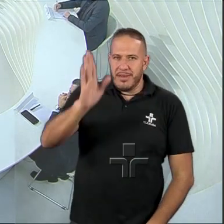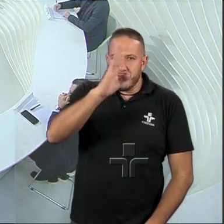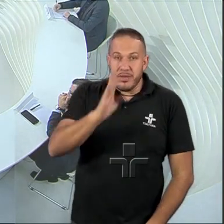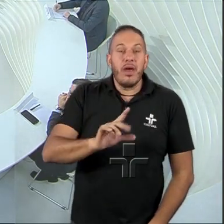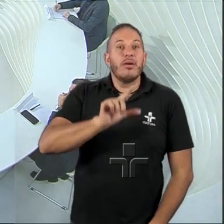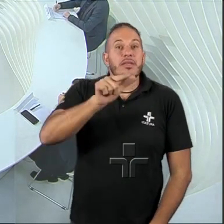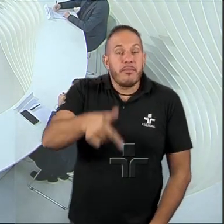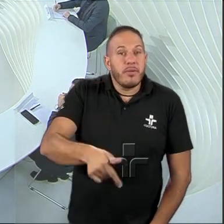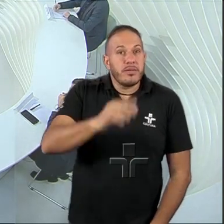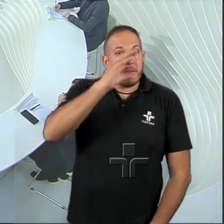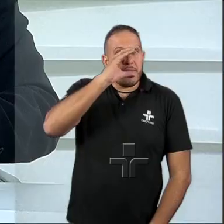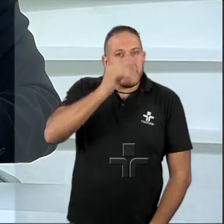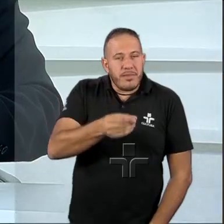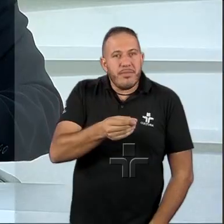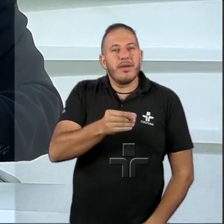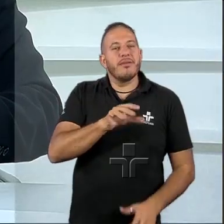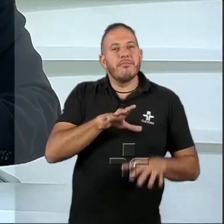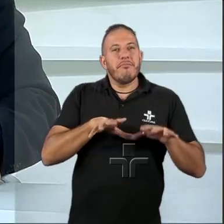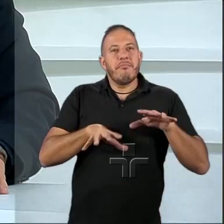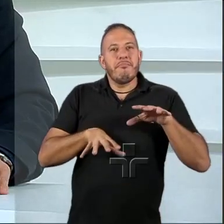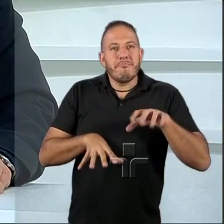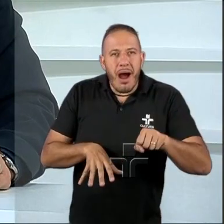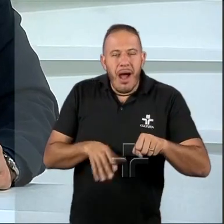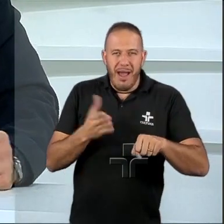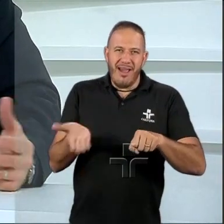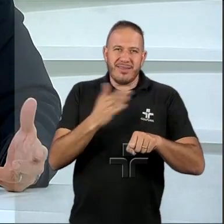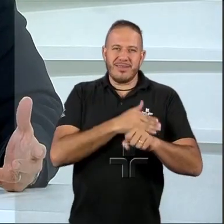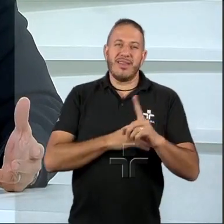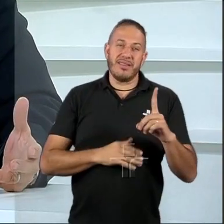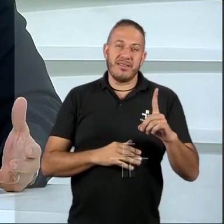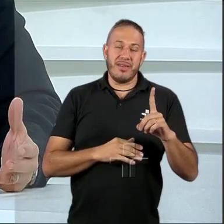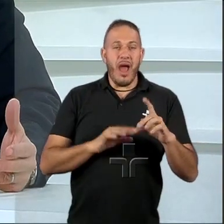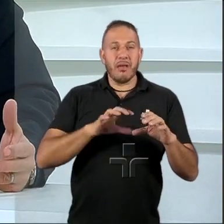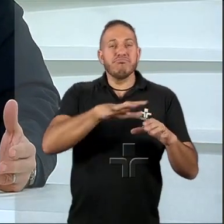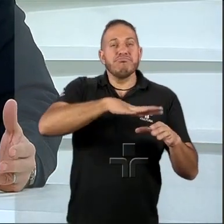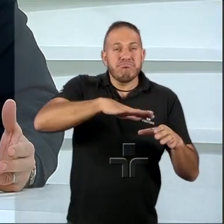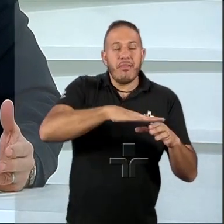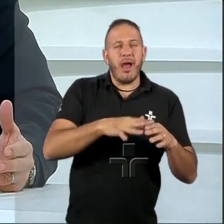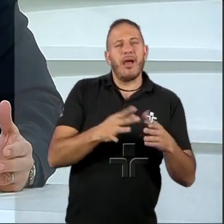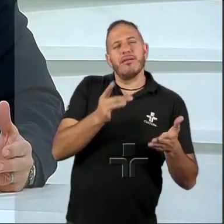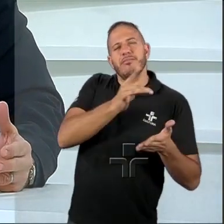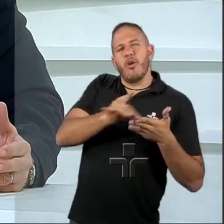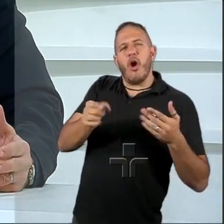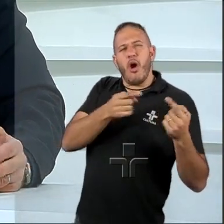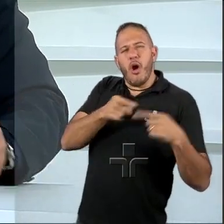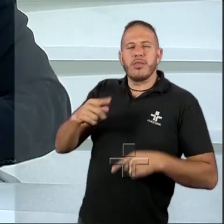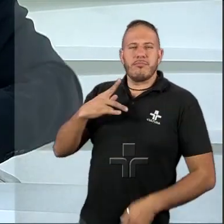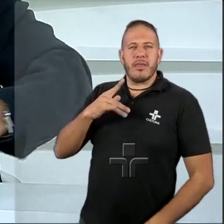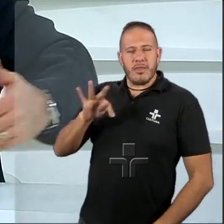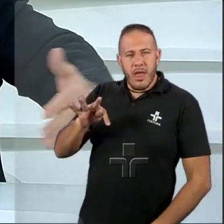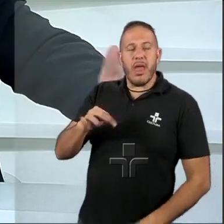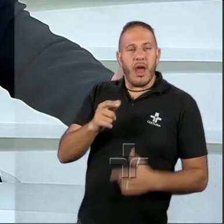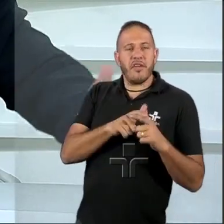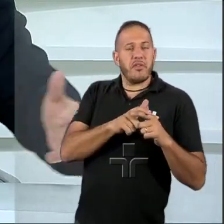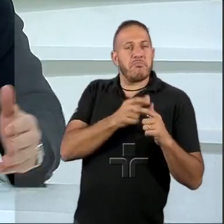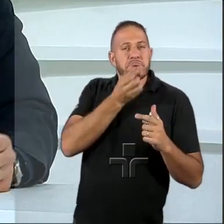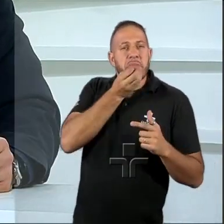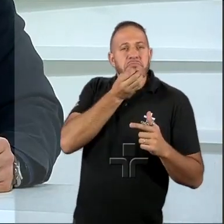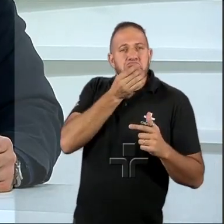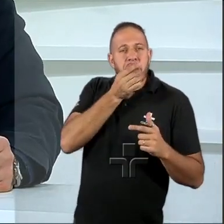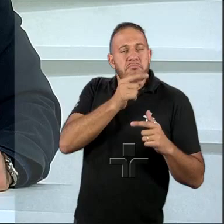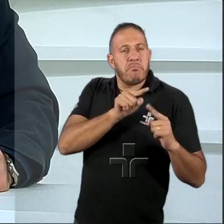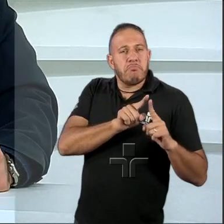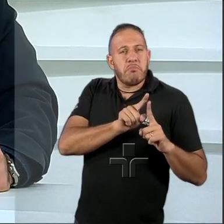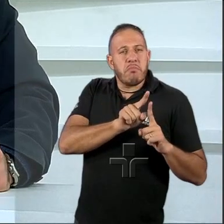acabou ocupando esse espaço, que era da velha direita, se apresentando como anti-PT e se beneficiou disso durante um bom tempo em todas as eleições